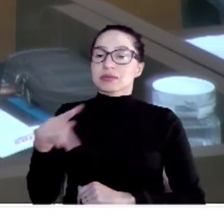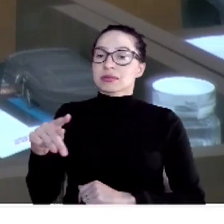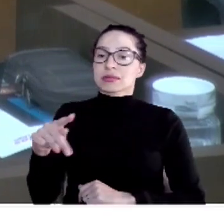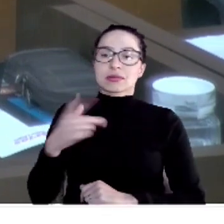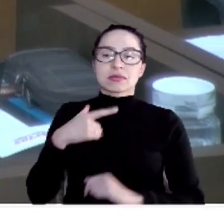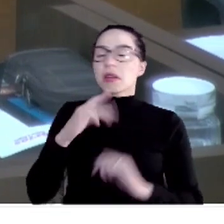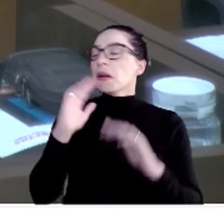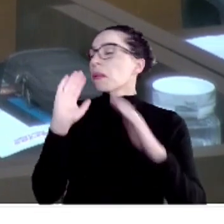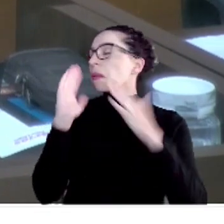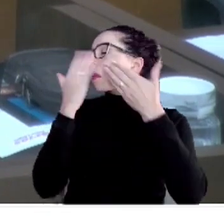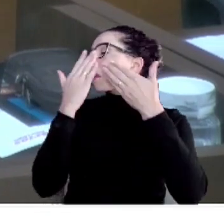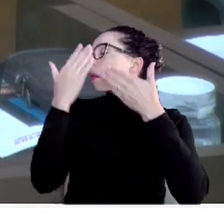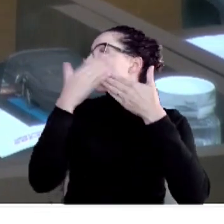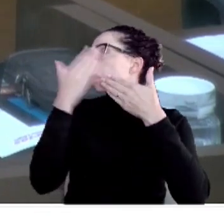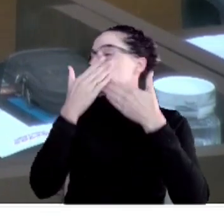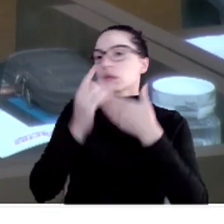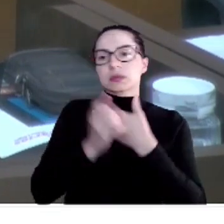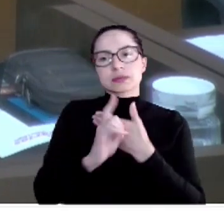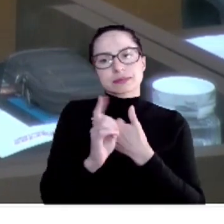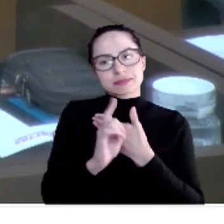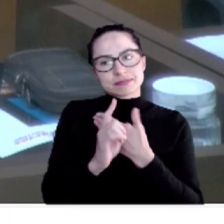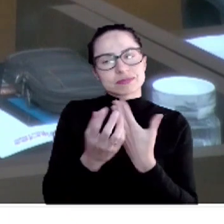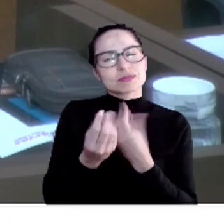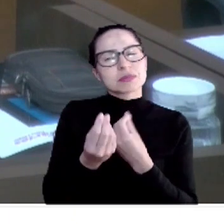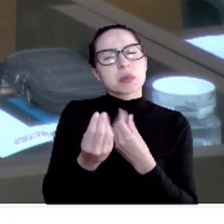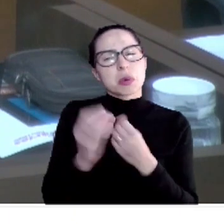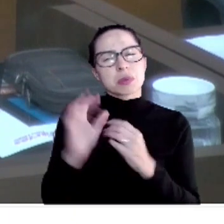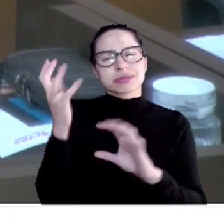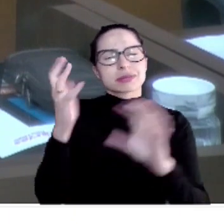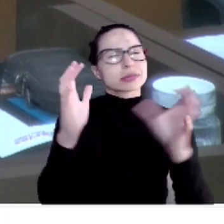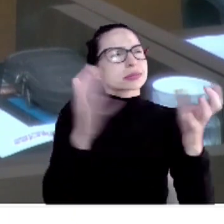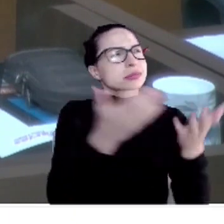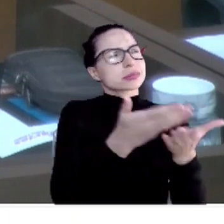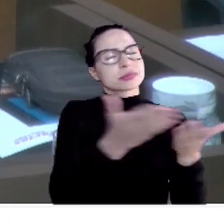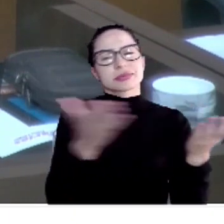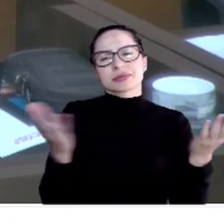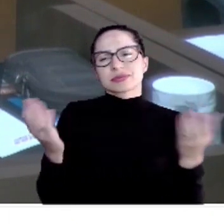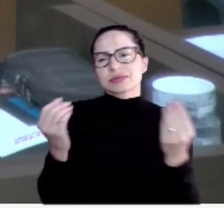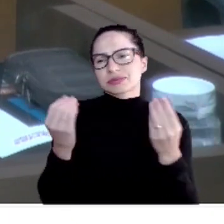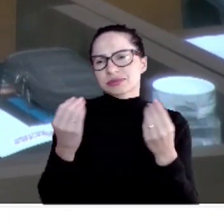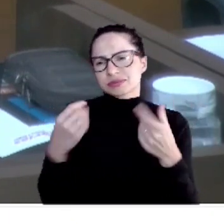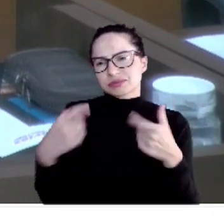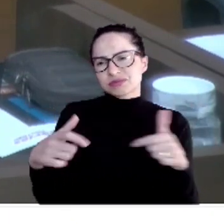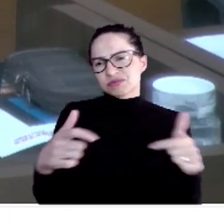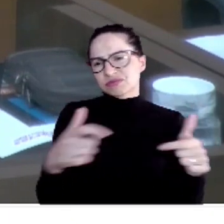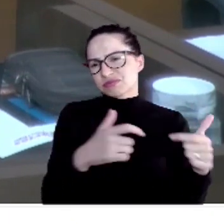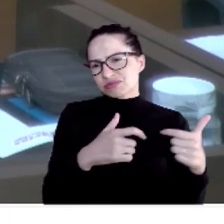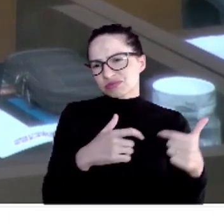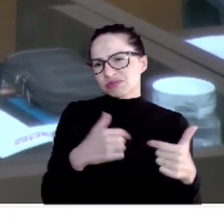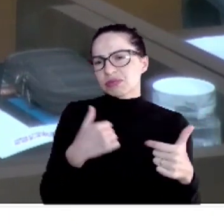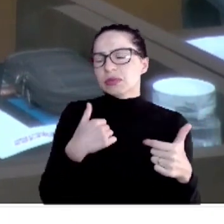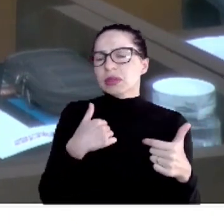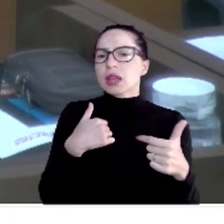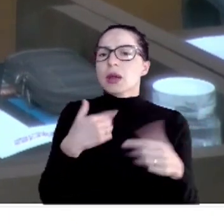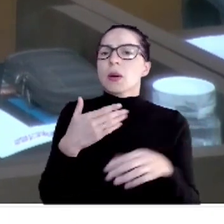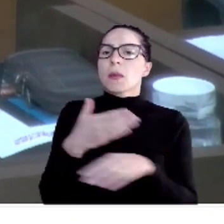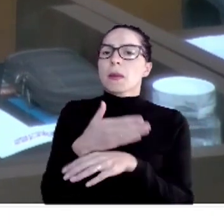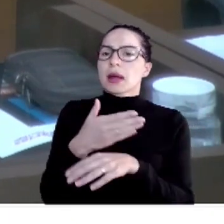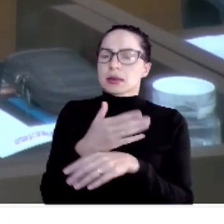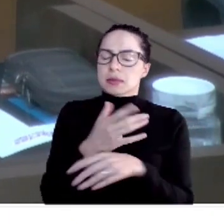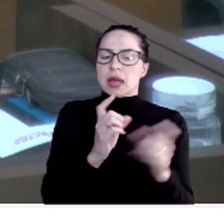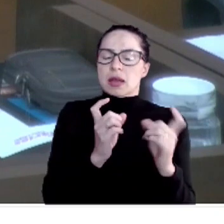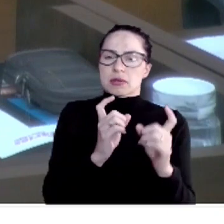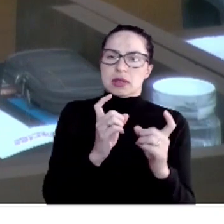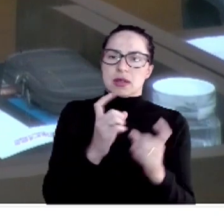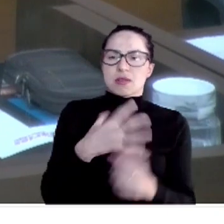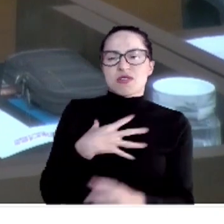E como tem acontecido, né? Eu cheguei a participar de reunião meus filhos já estão moços,